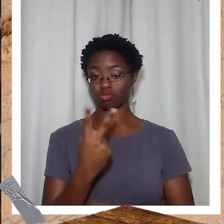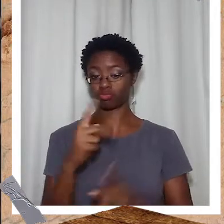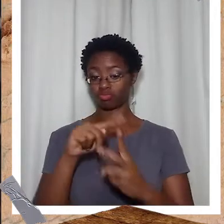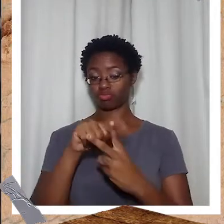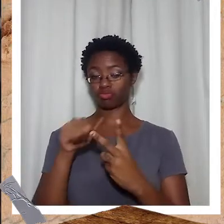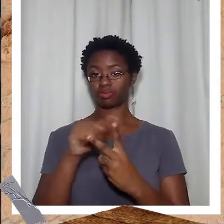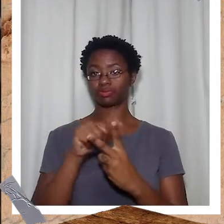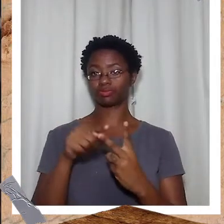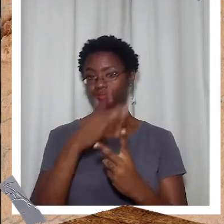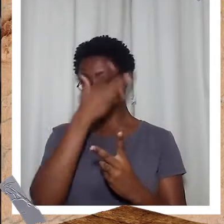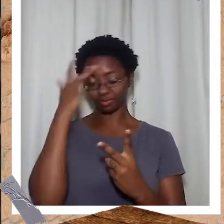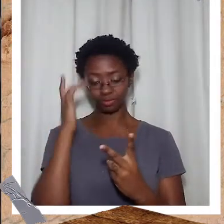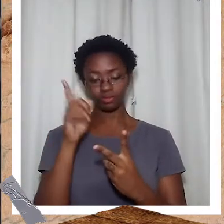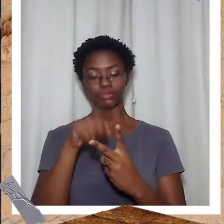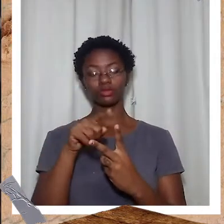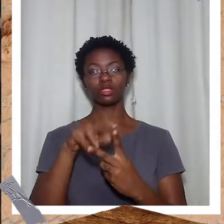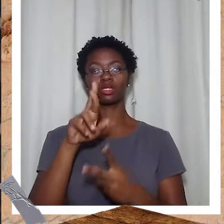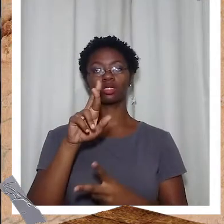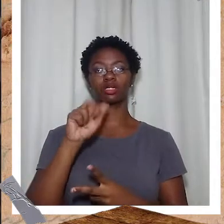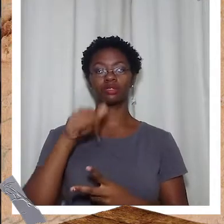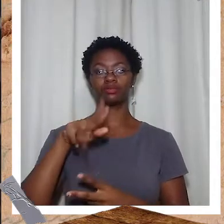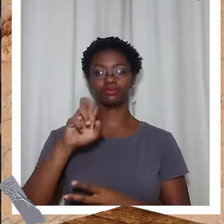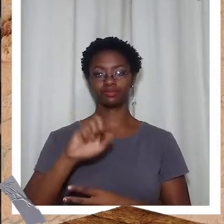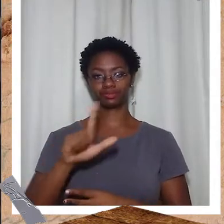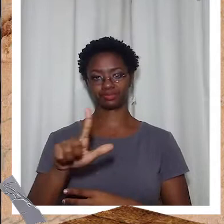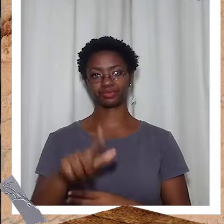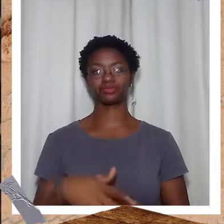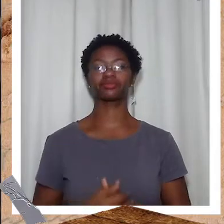e começamos, então, pela Raquel Barreto.